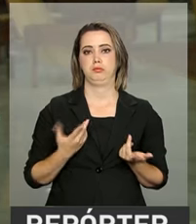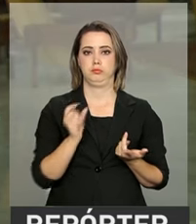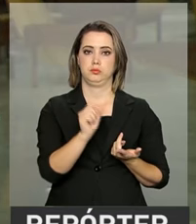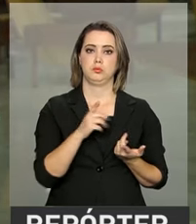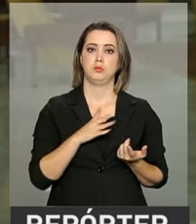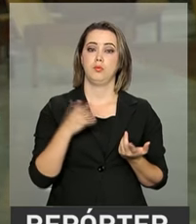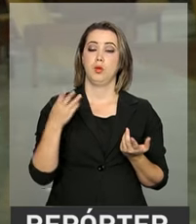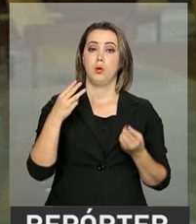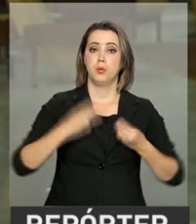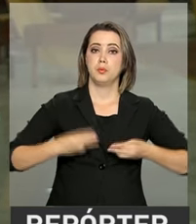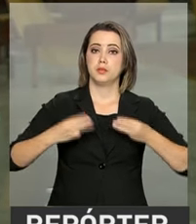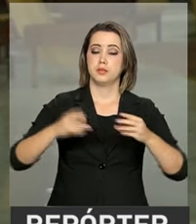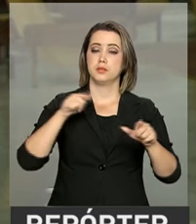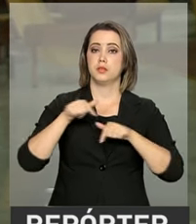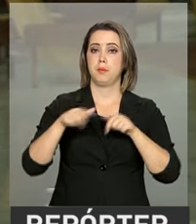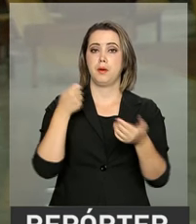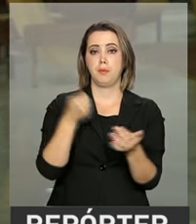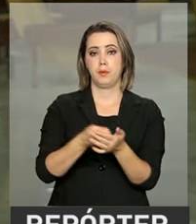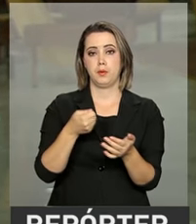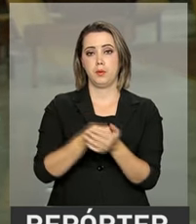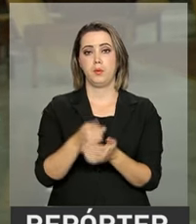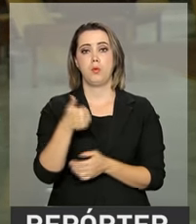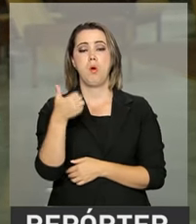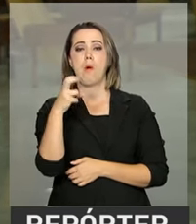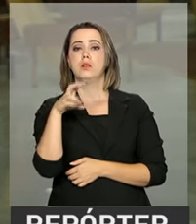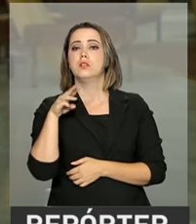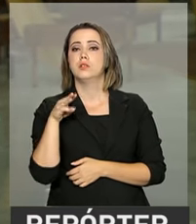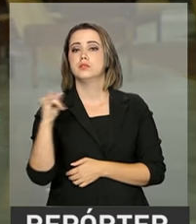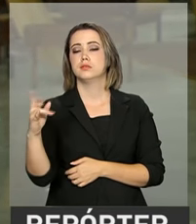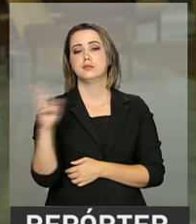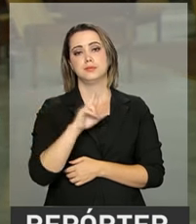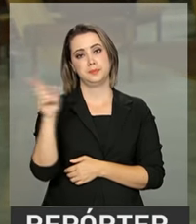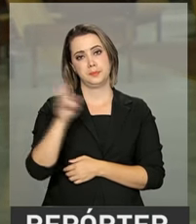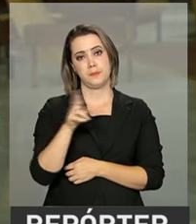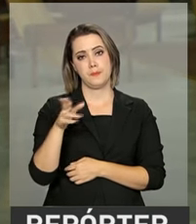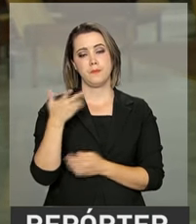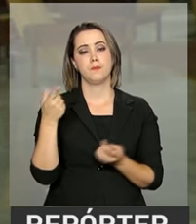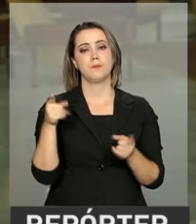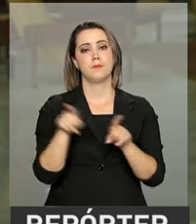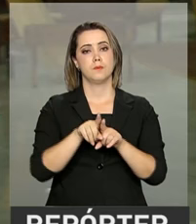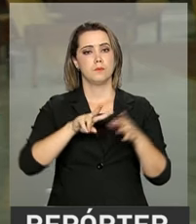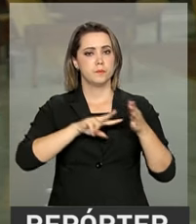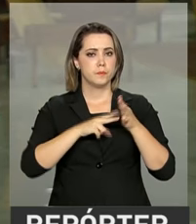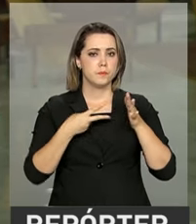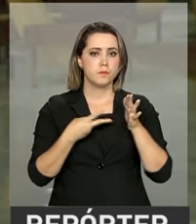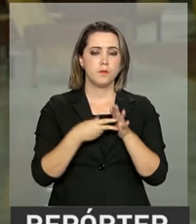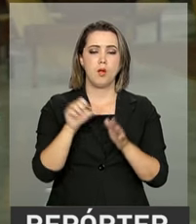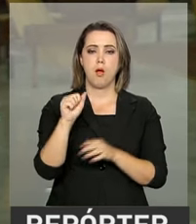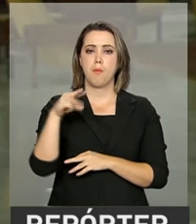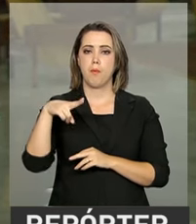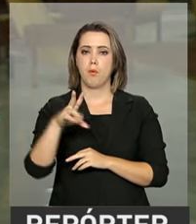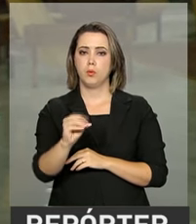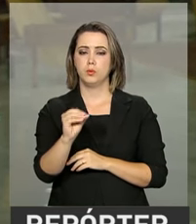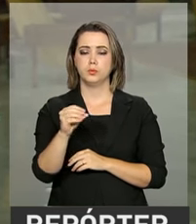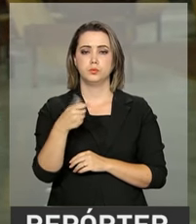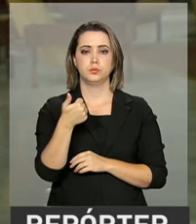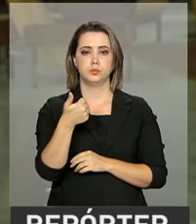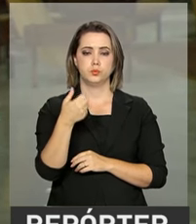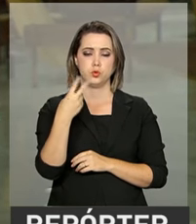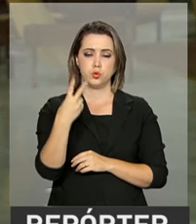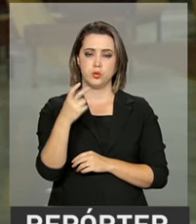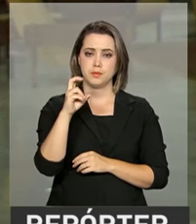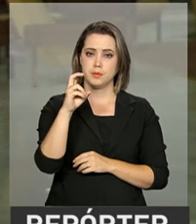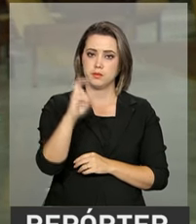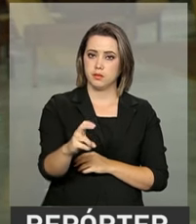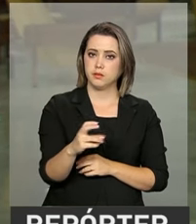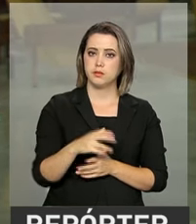pagou até este mês de março 15 bilhões e meio de reais referentes ao abono salarial de